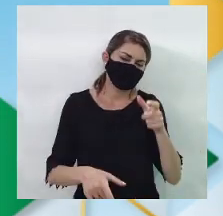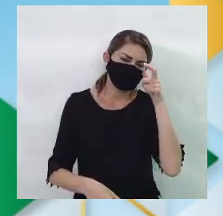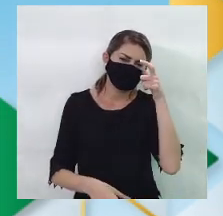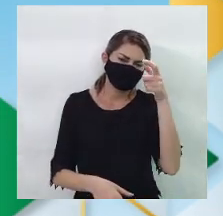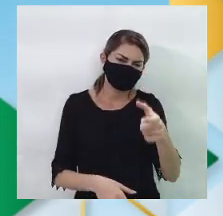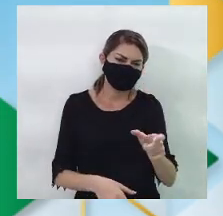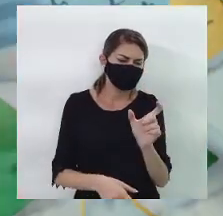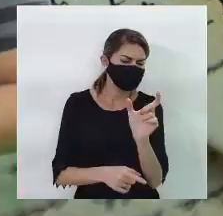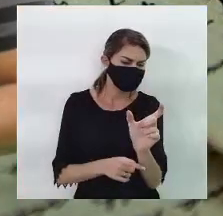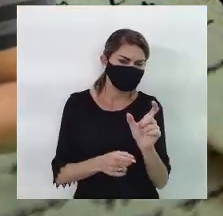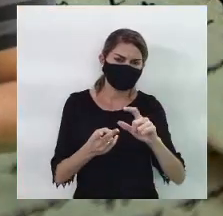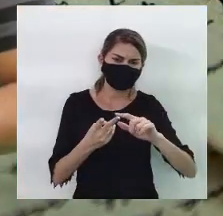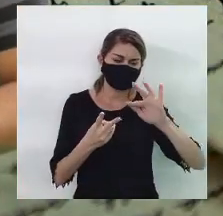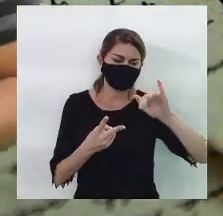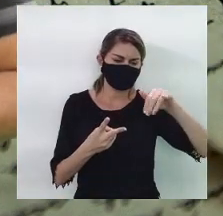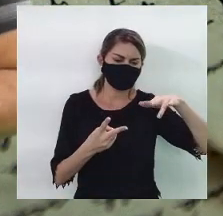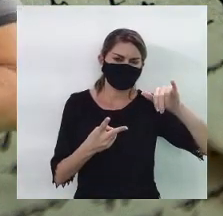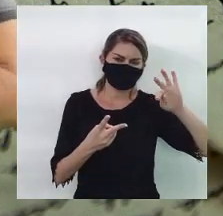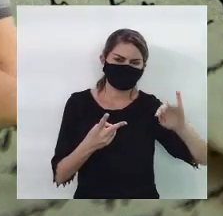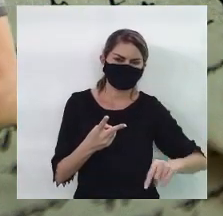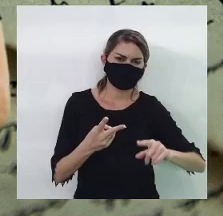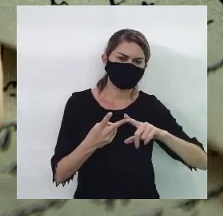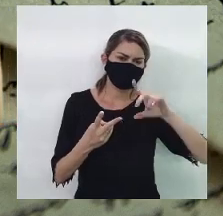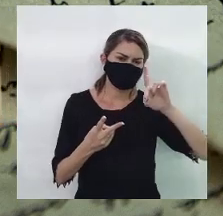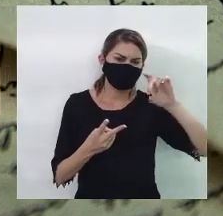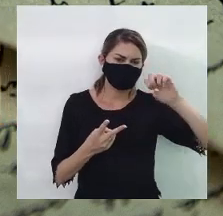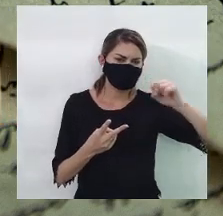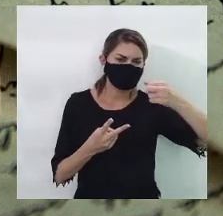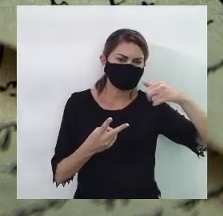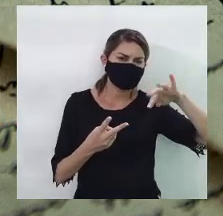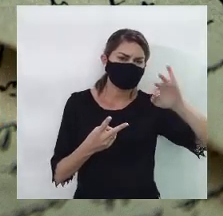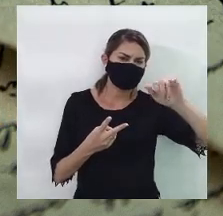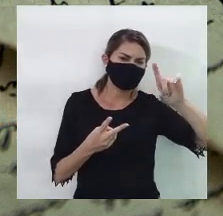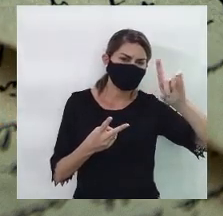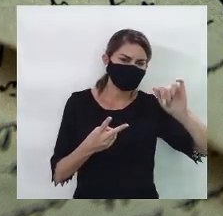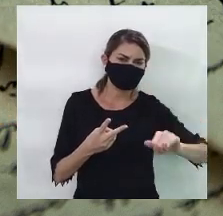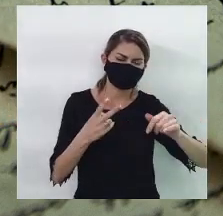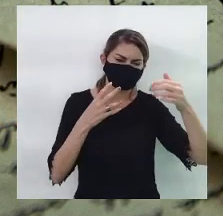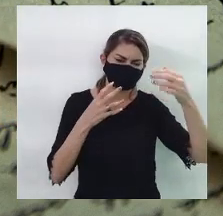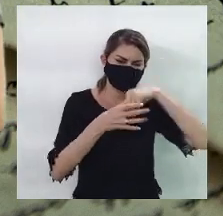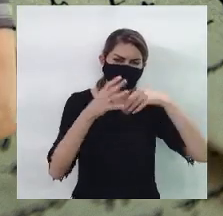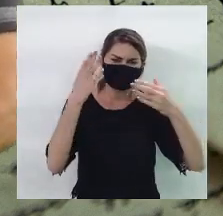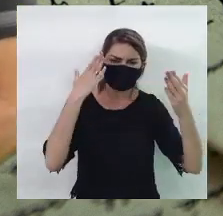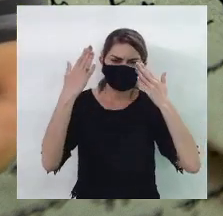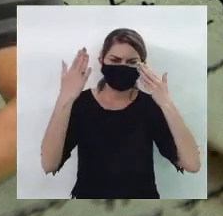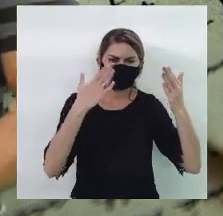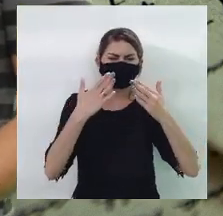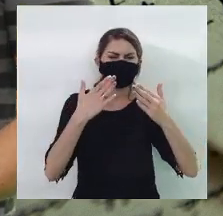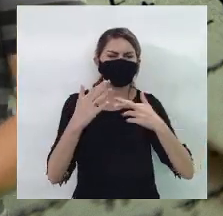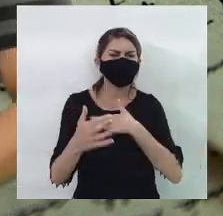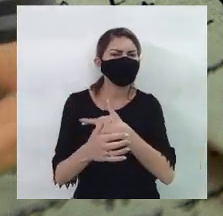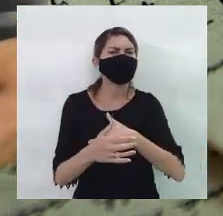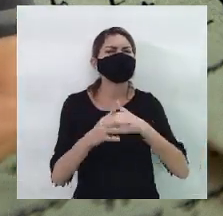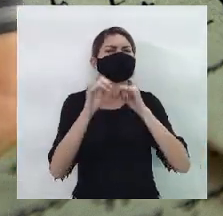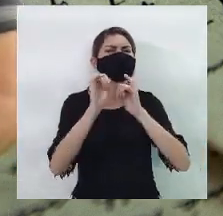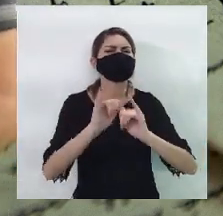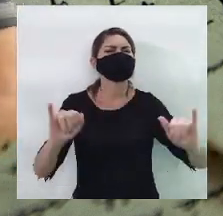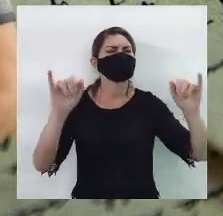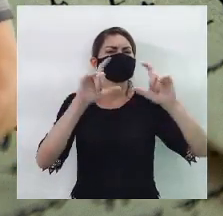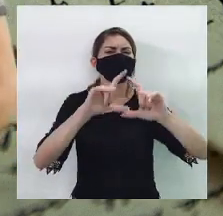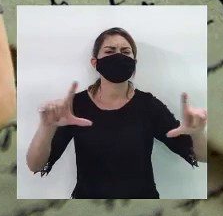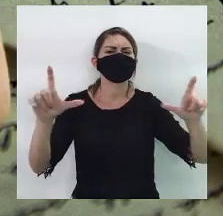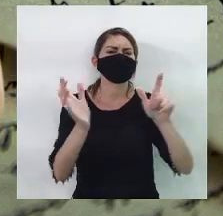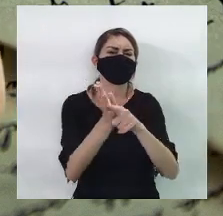essas palavras, feminista e essa densidade psicológica. Quando eu falo em romance panfletário, o que seria esse